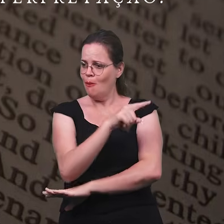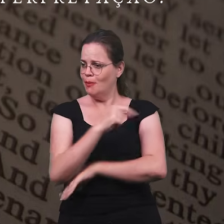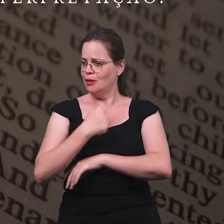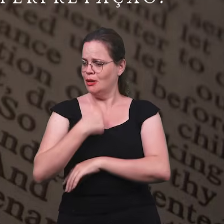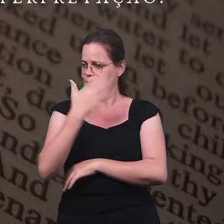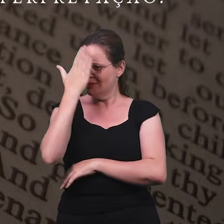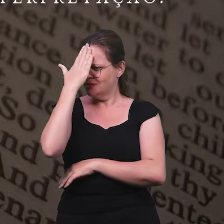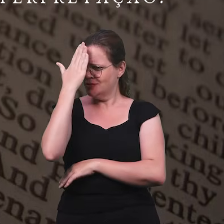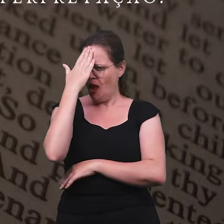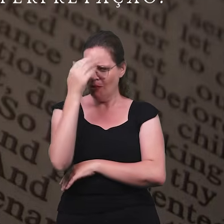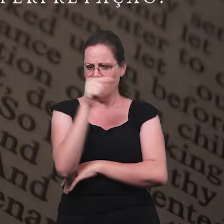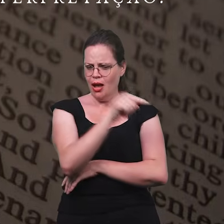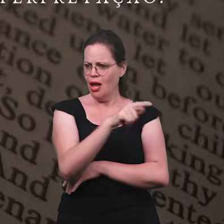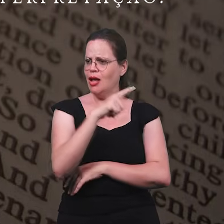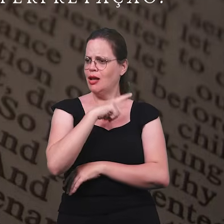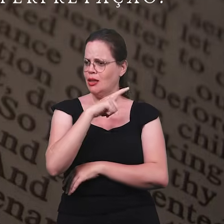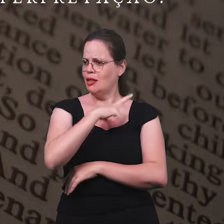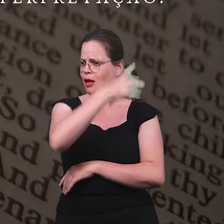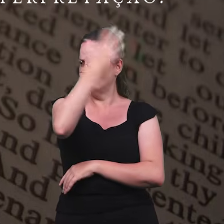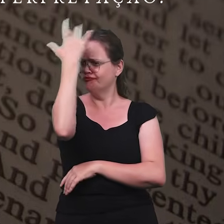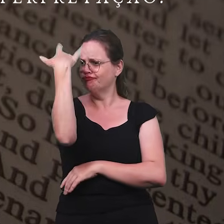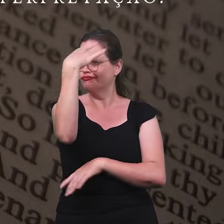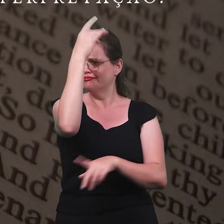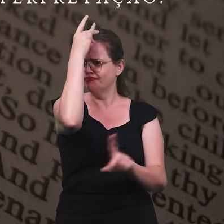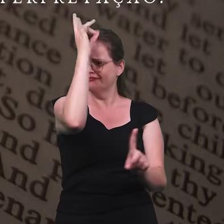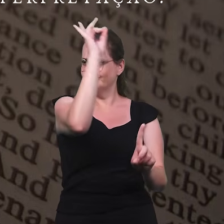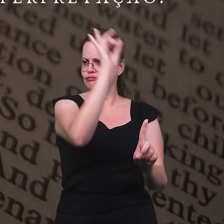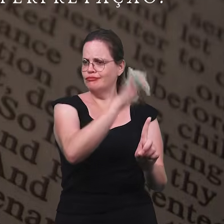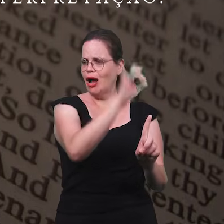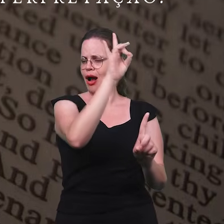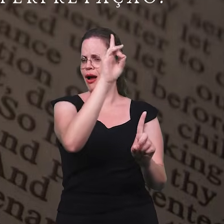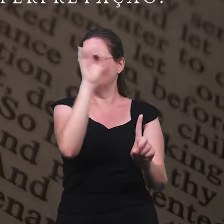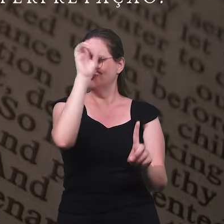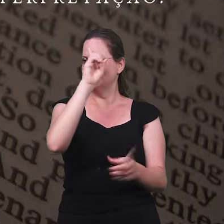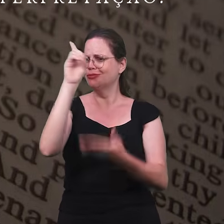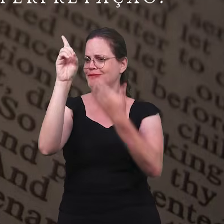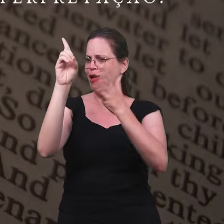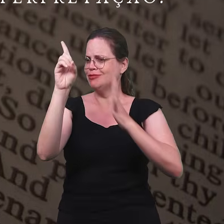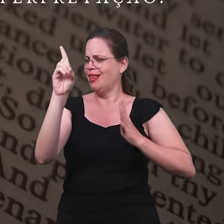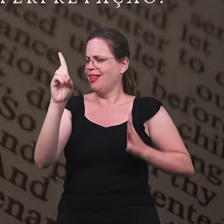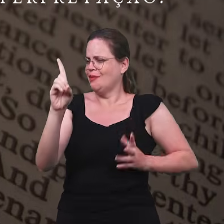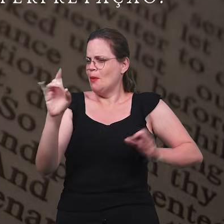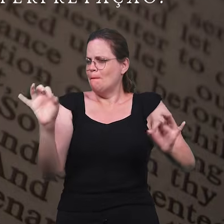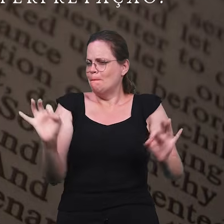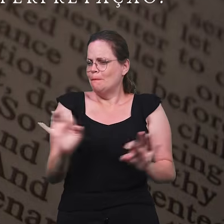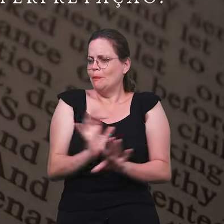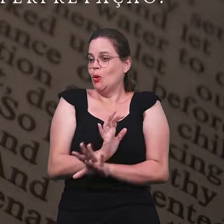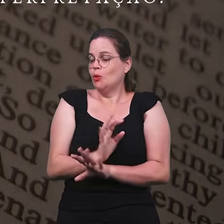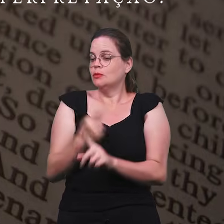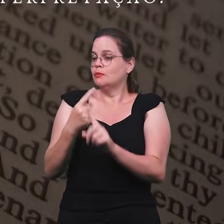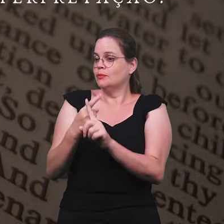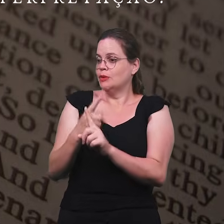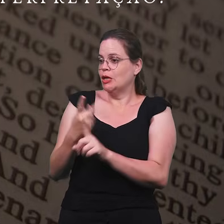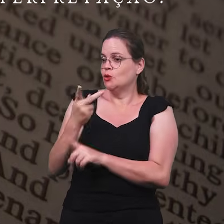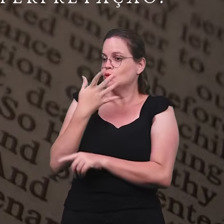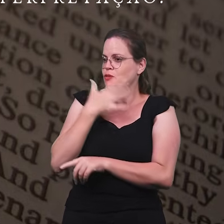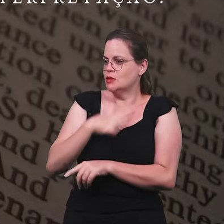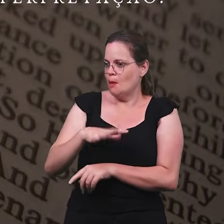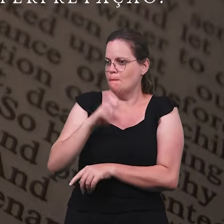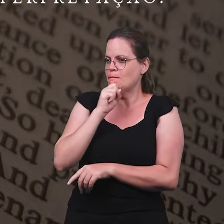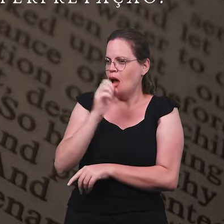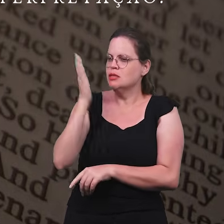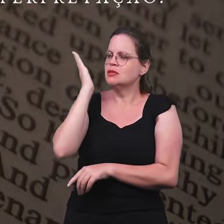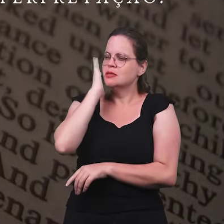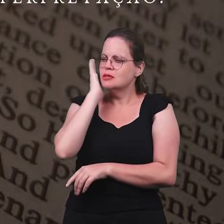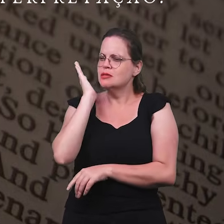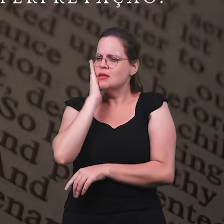o espírito dos deuses santos. E nos dias de teu pai se achou nele luz e